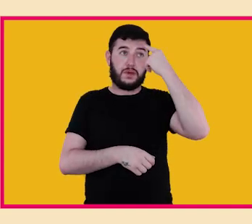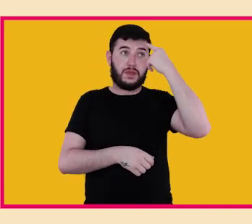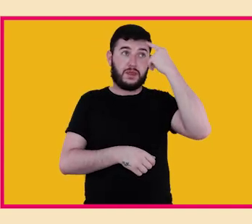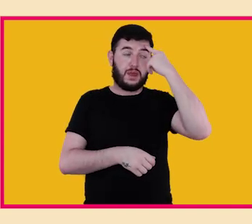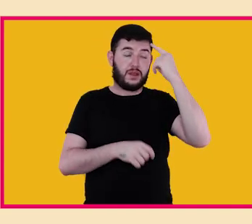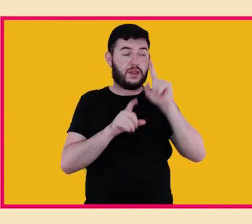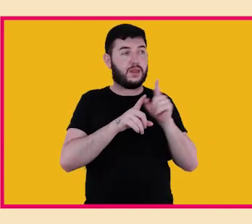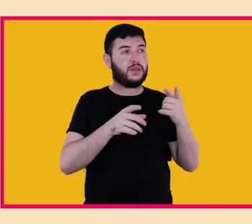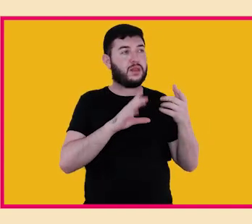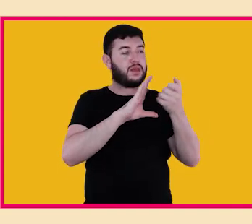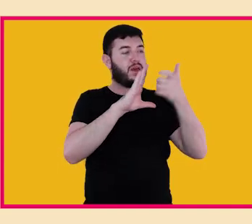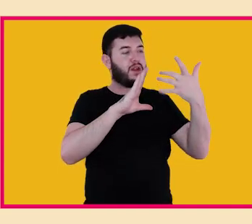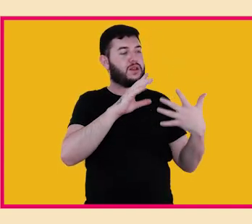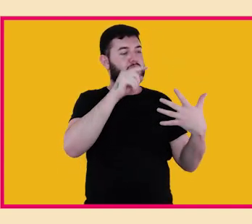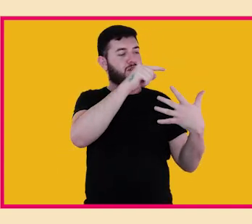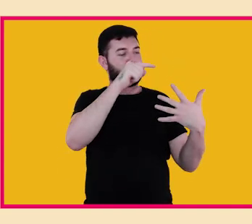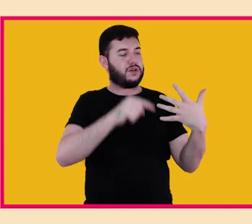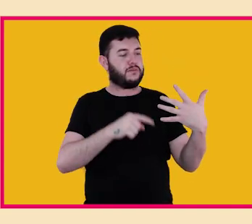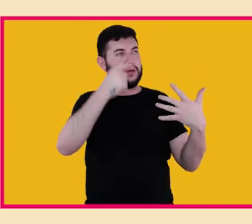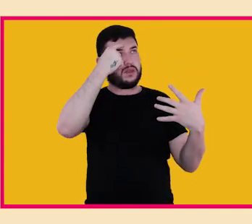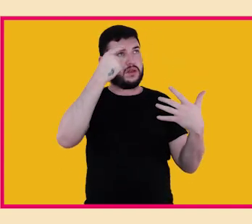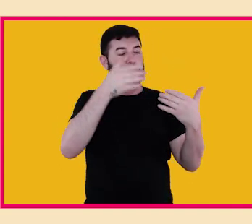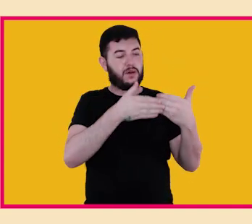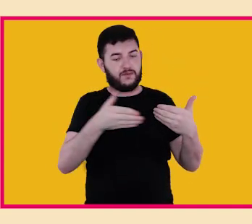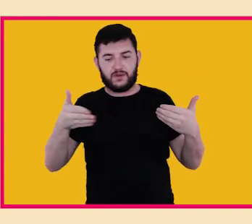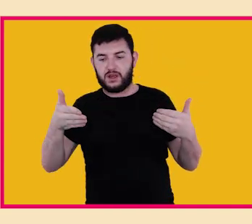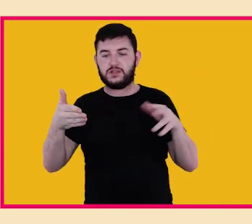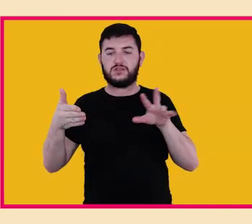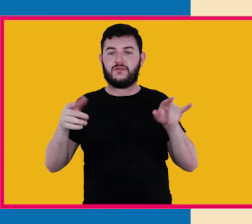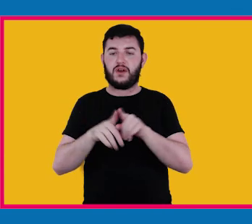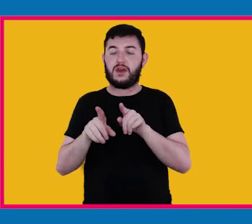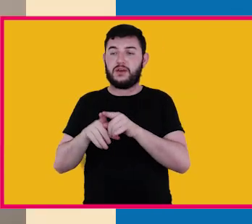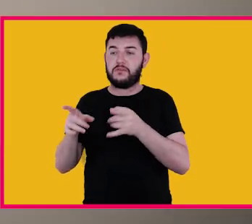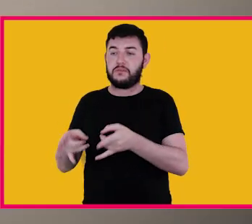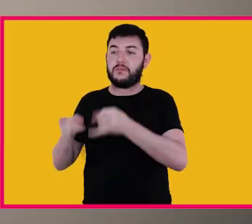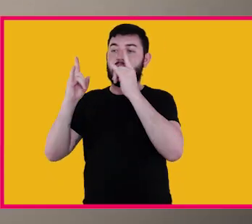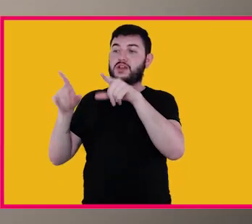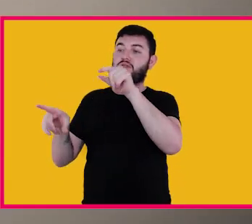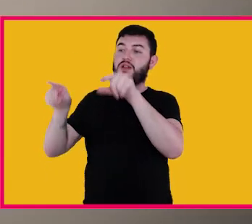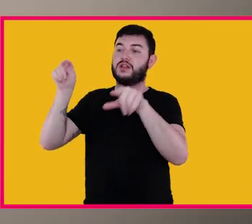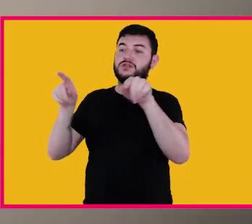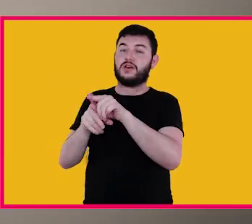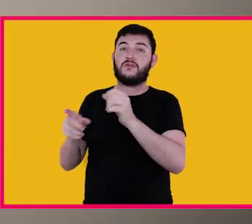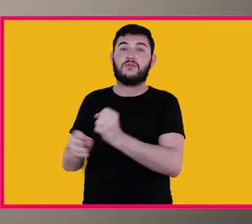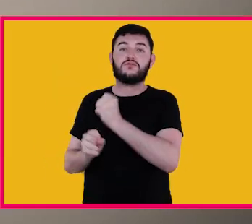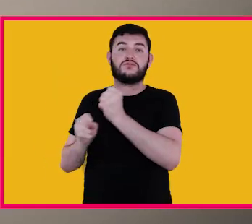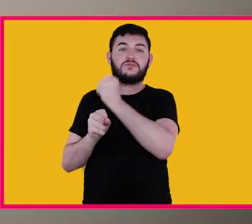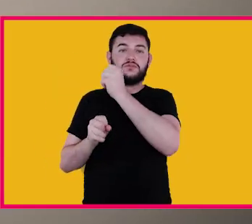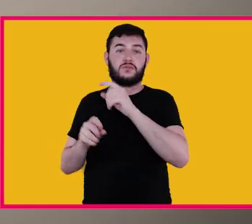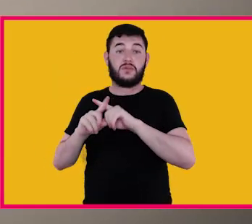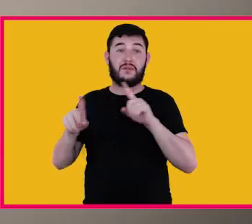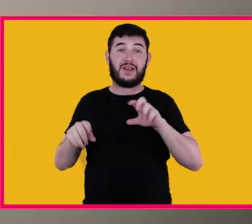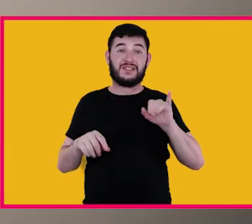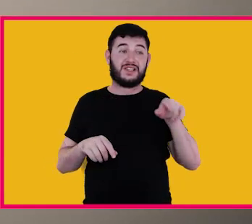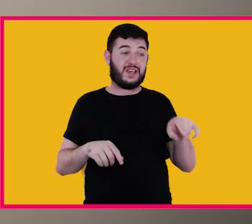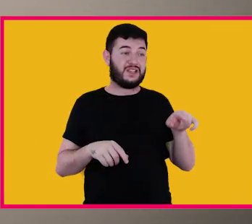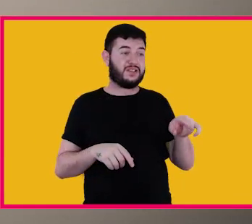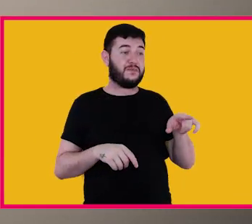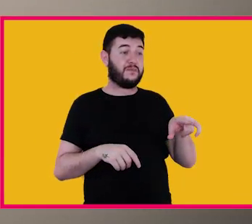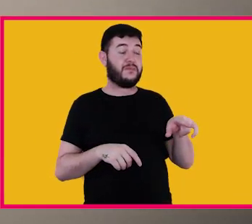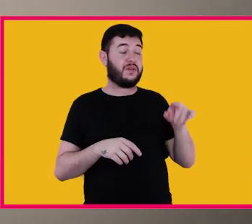elemento já levando em consideração as futuras inserções de módulos eletivos. A escolha errada do posicionamento dessa edificação, ela pode